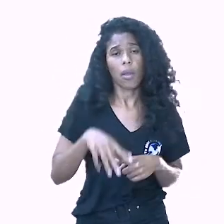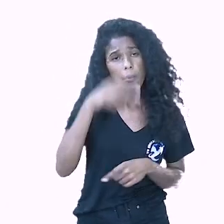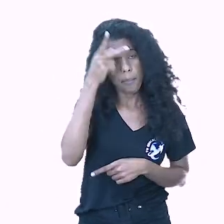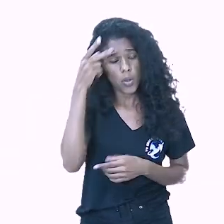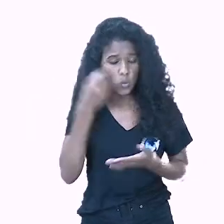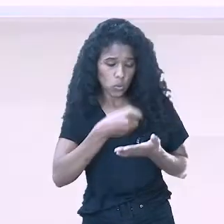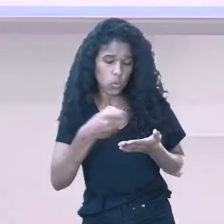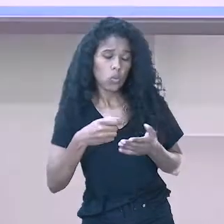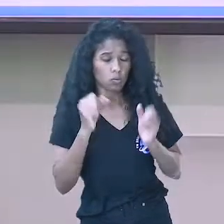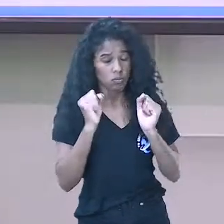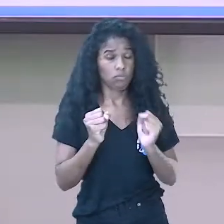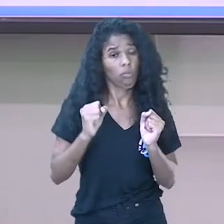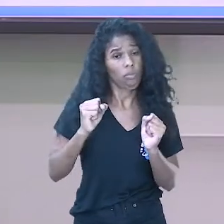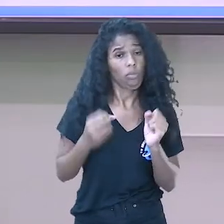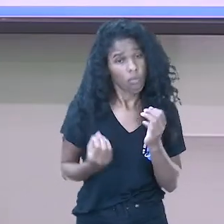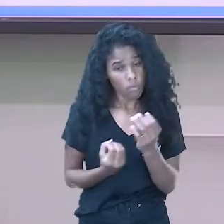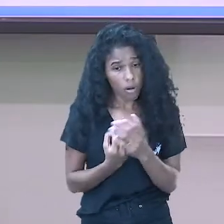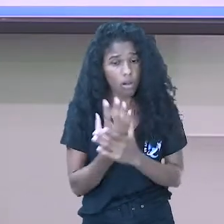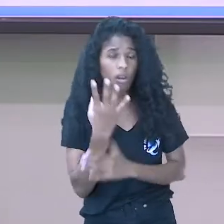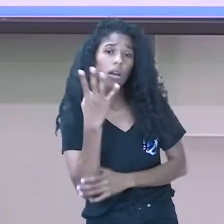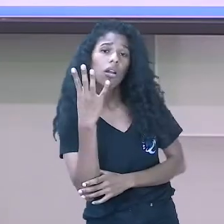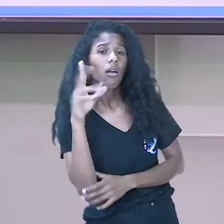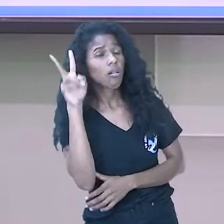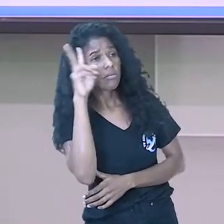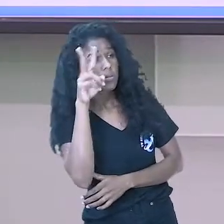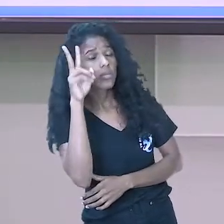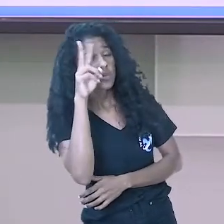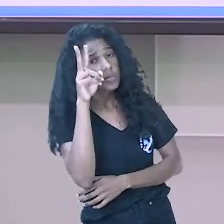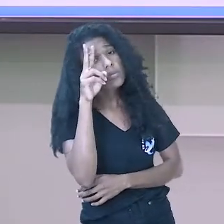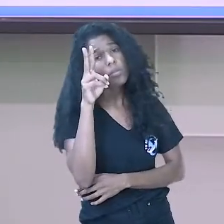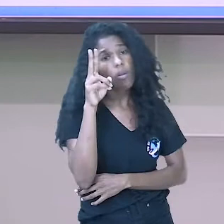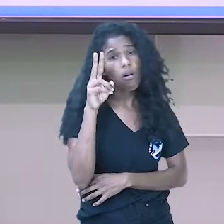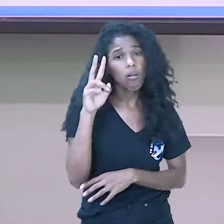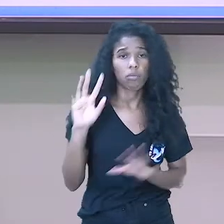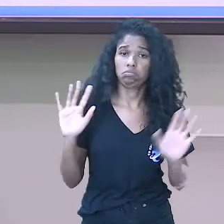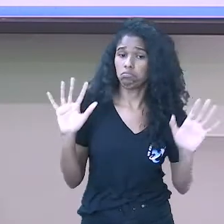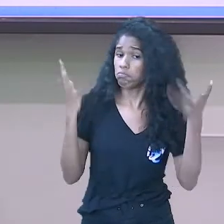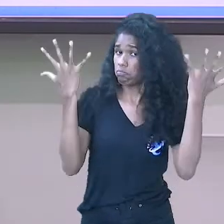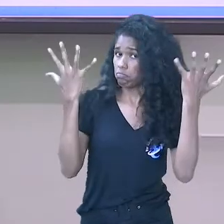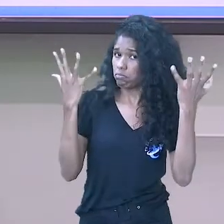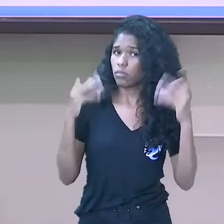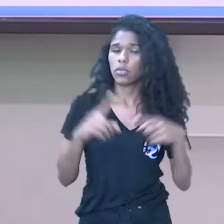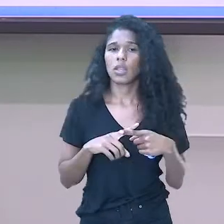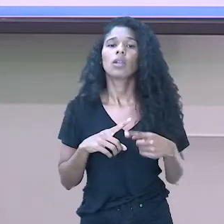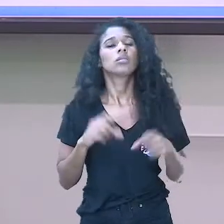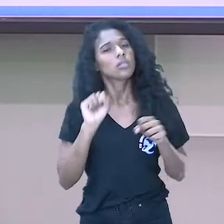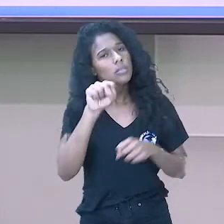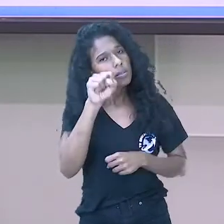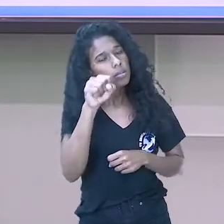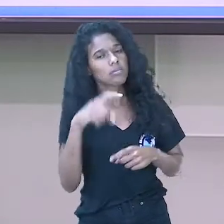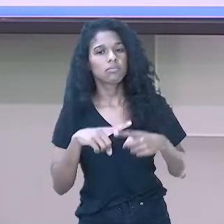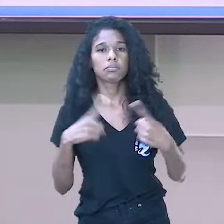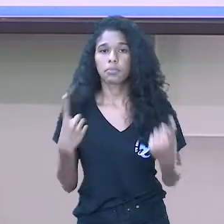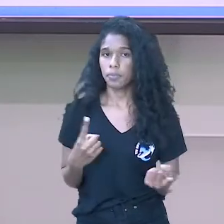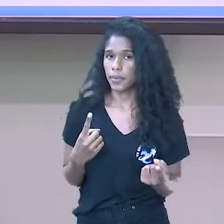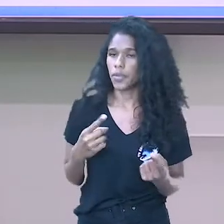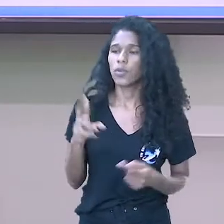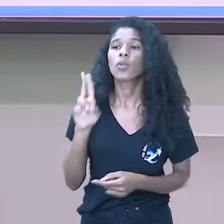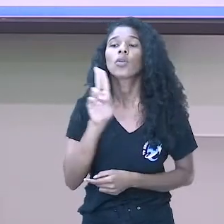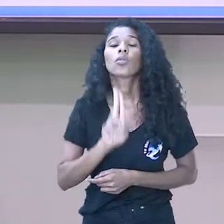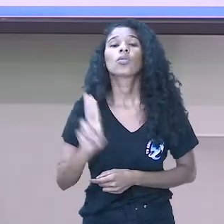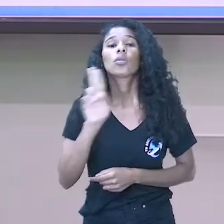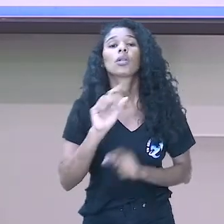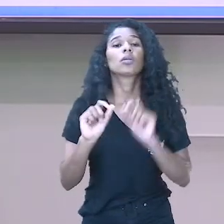história. Sim, ele pode criar uma história que não existiu, mas ele vai usar essa história para fazer uma crítica